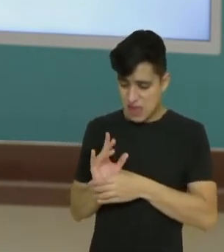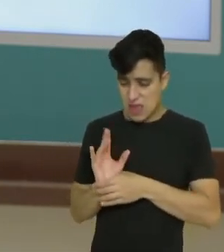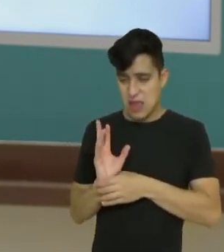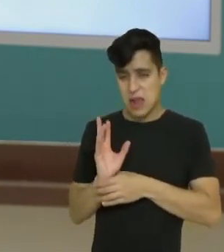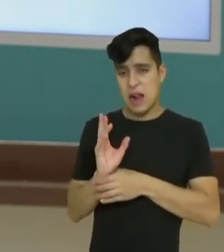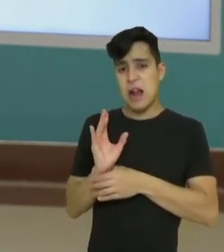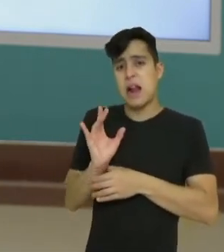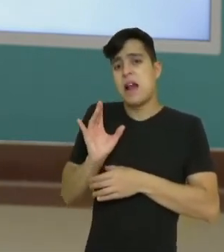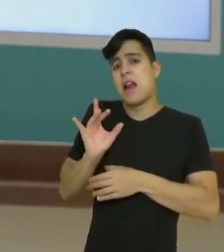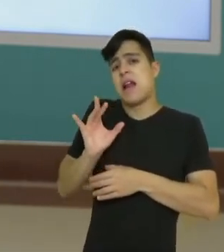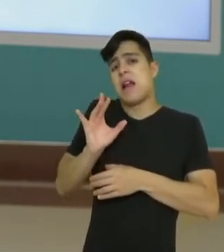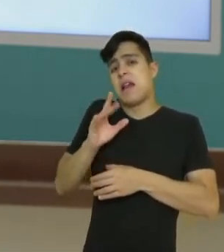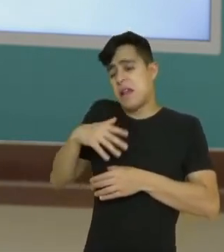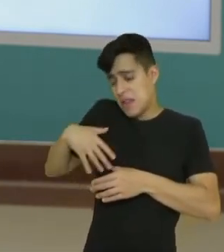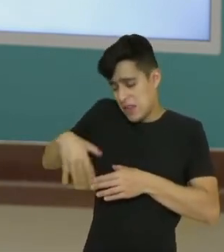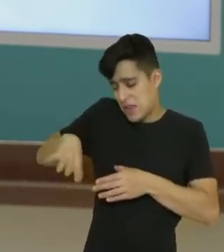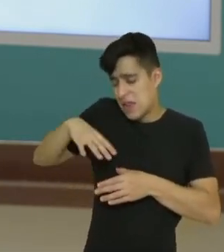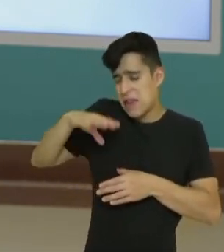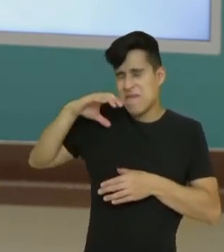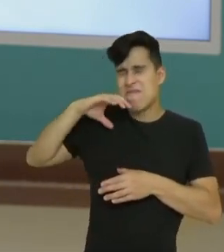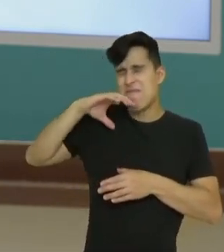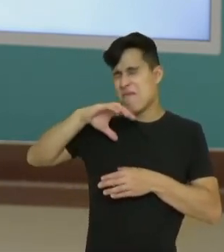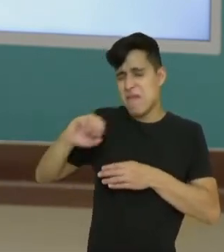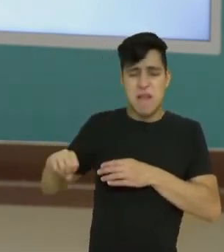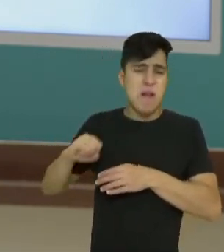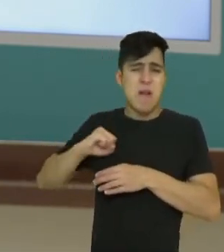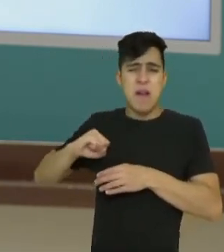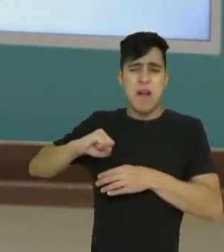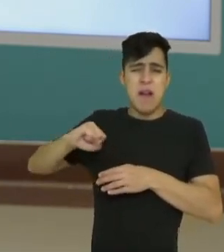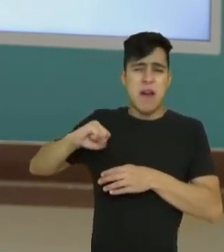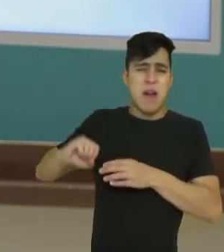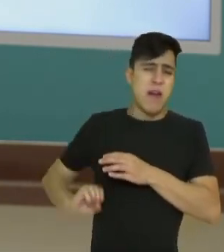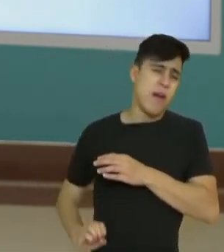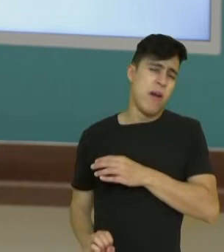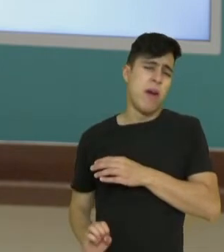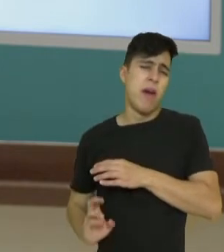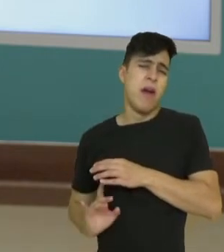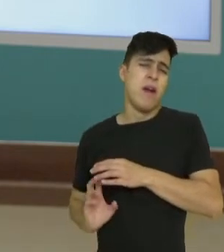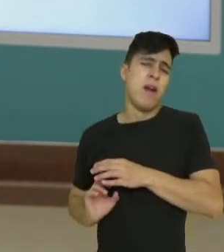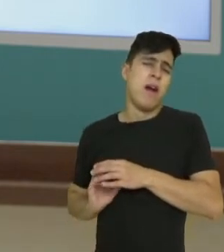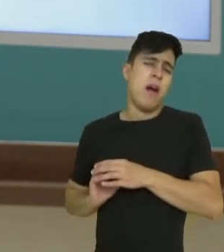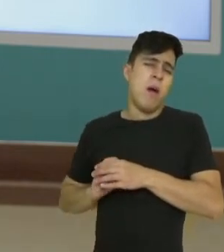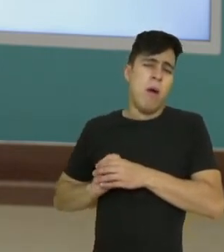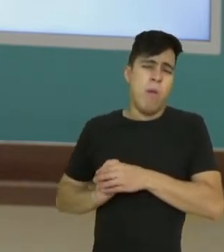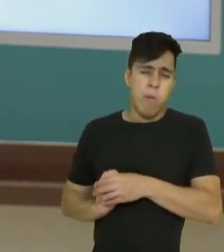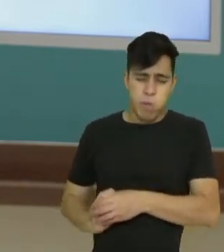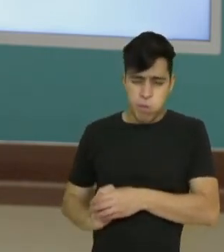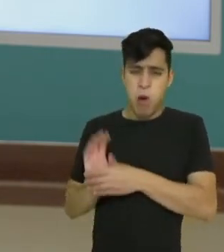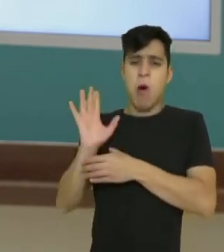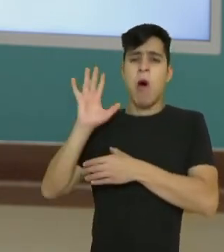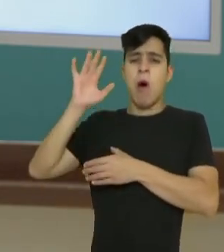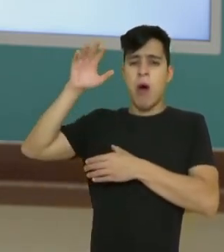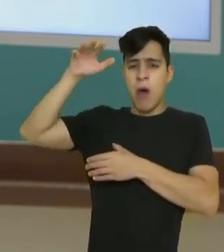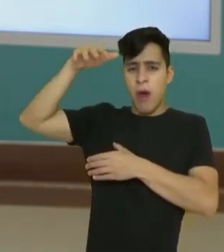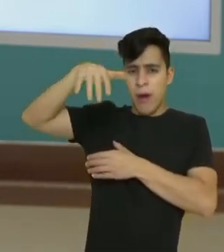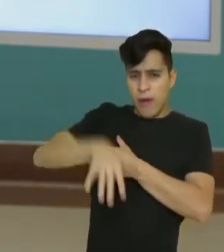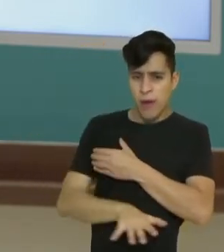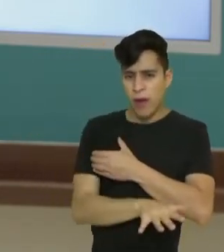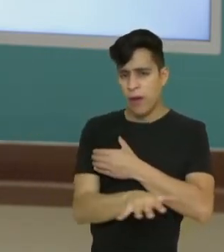está nesse interior e de repente ele entra em erupção. E esse material sai com grande força e